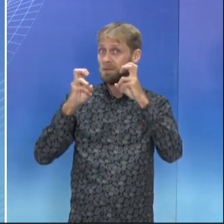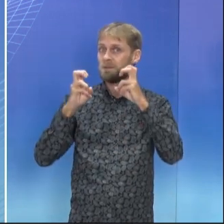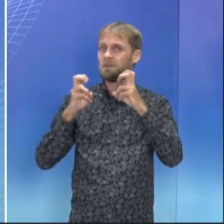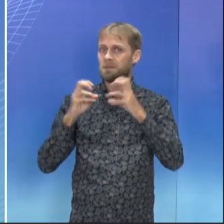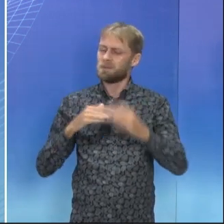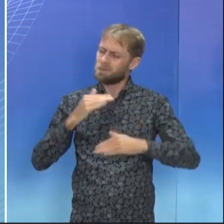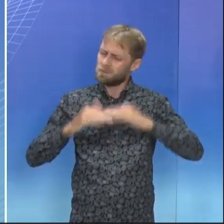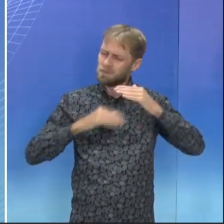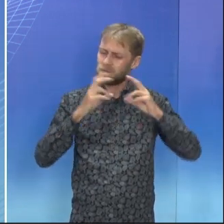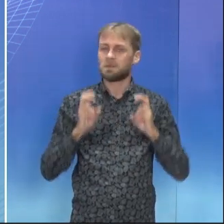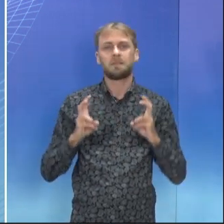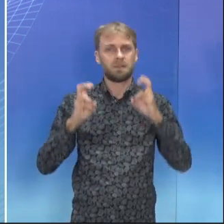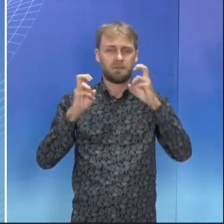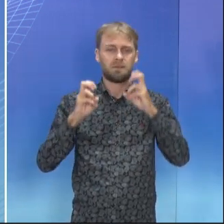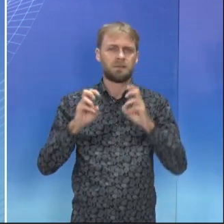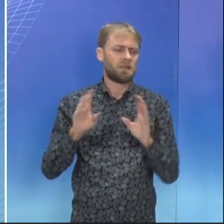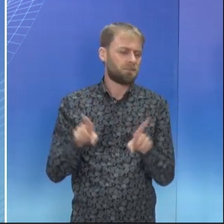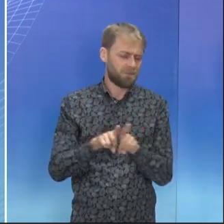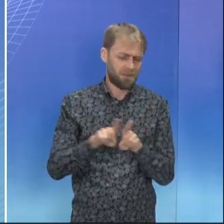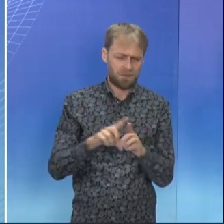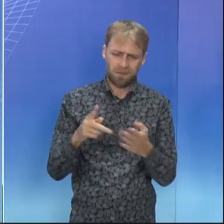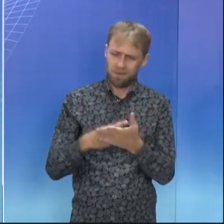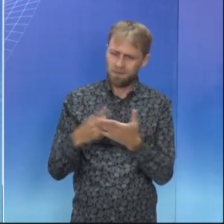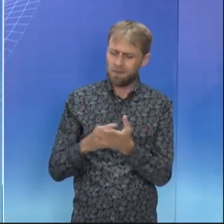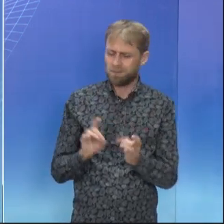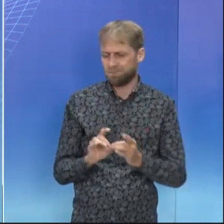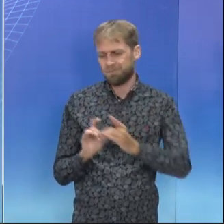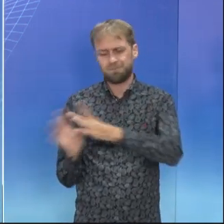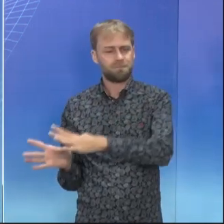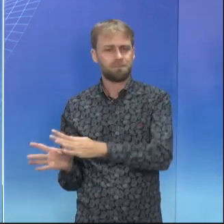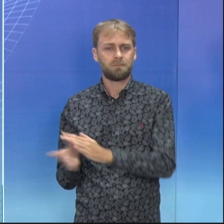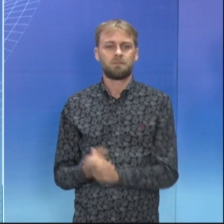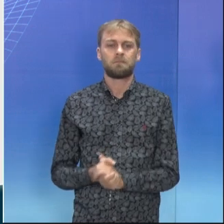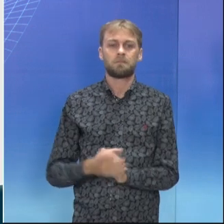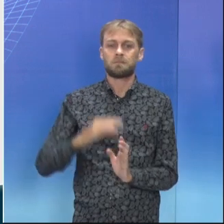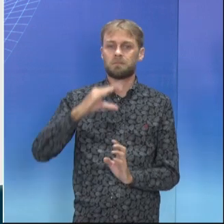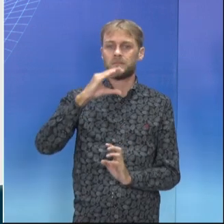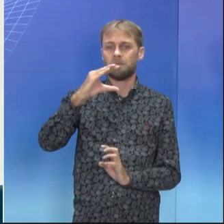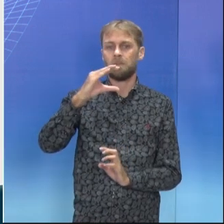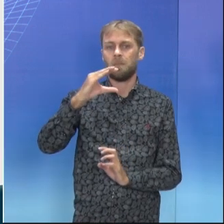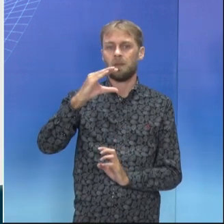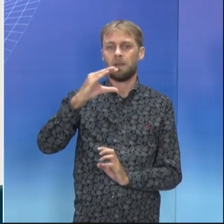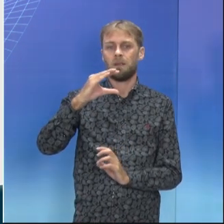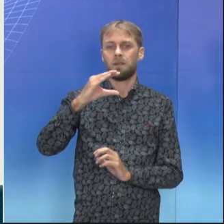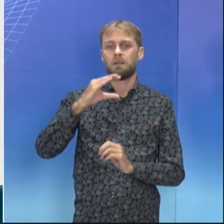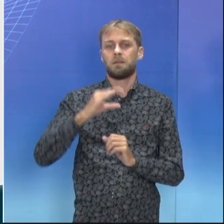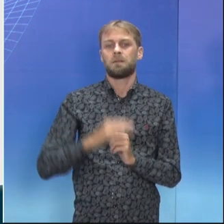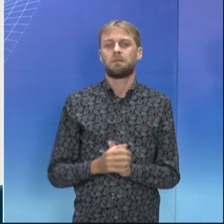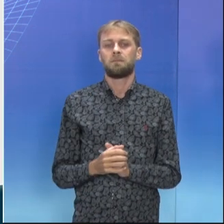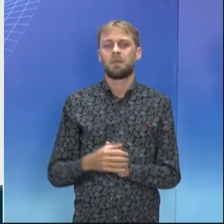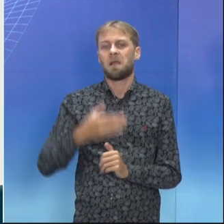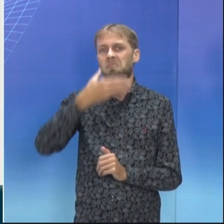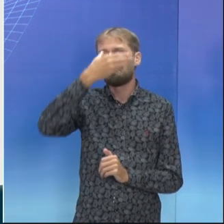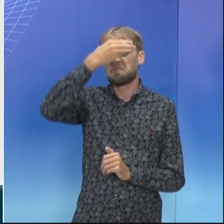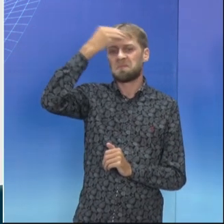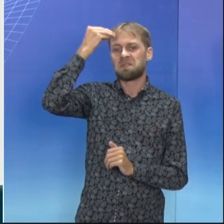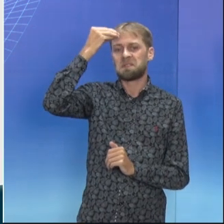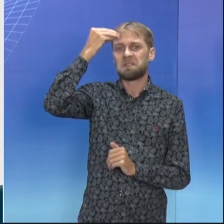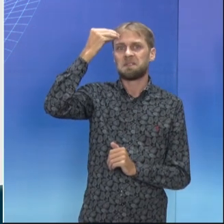contrai o câncer, né? que desenvolve o câncer. Então, nesse caso aqui também está errado. A letra C diz